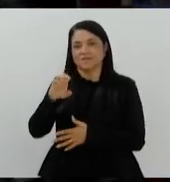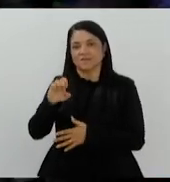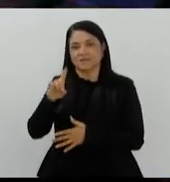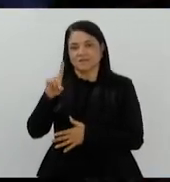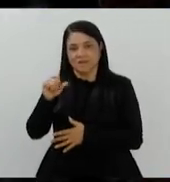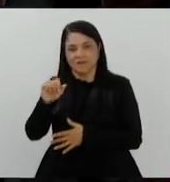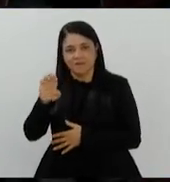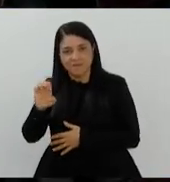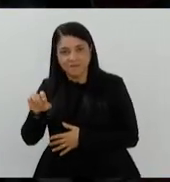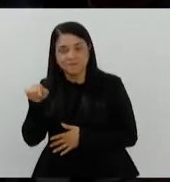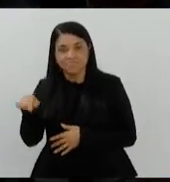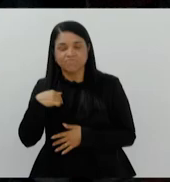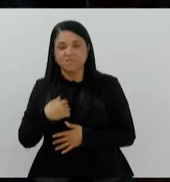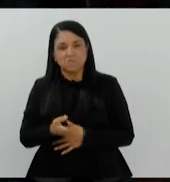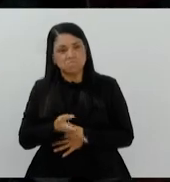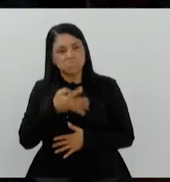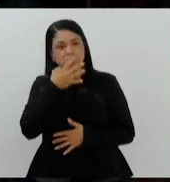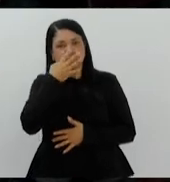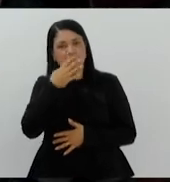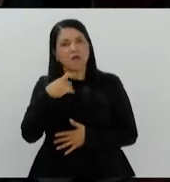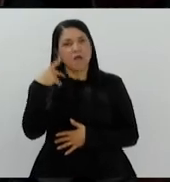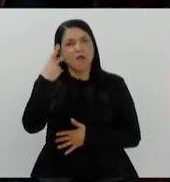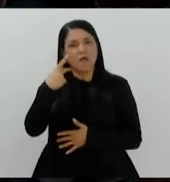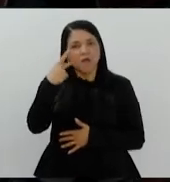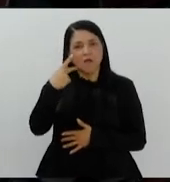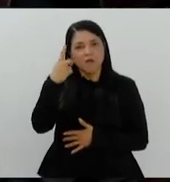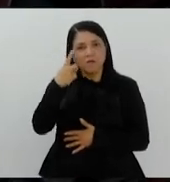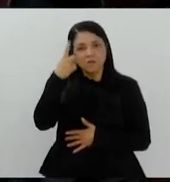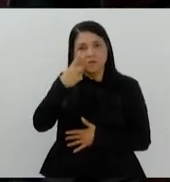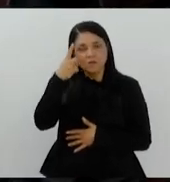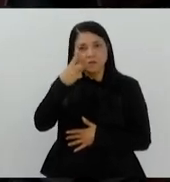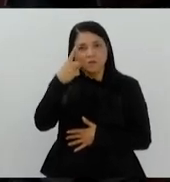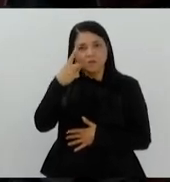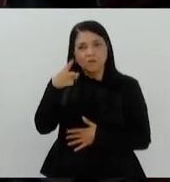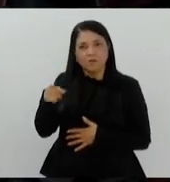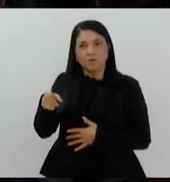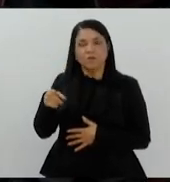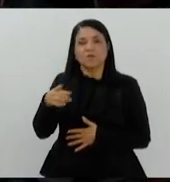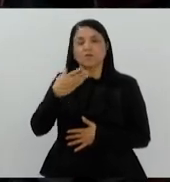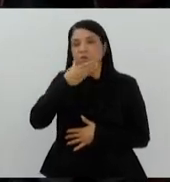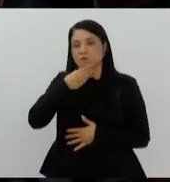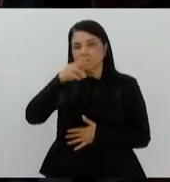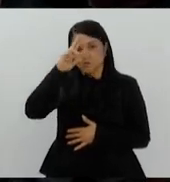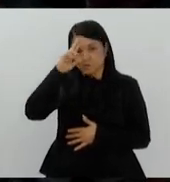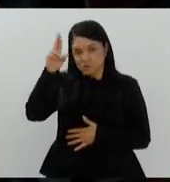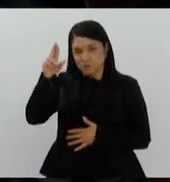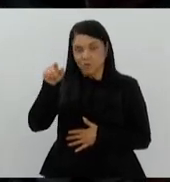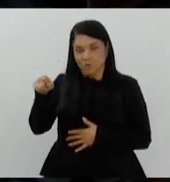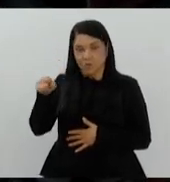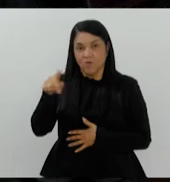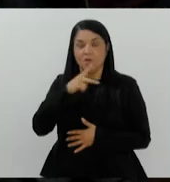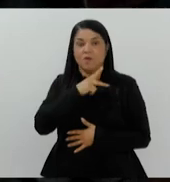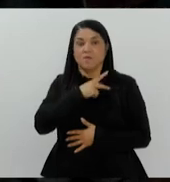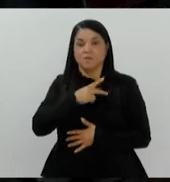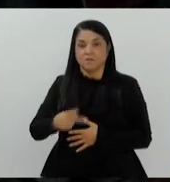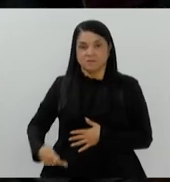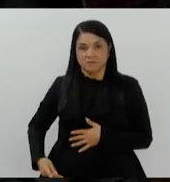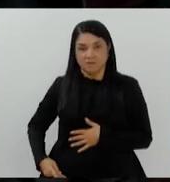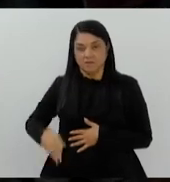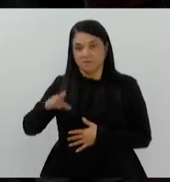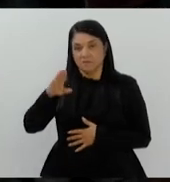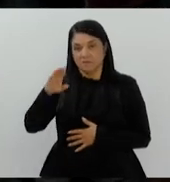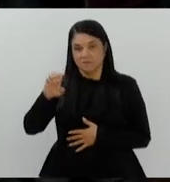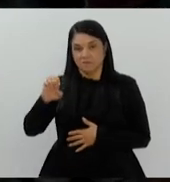os parlamentares perplexos, presidente, é que o seu Balum, o presidente da CEDAE,